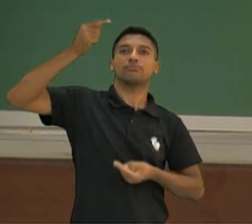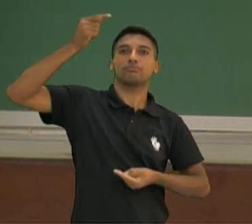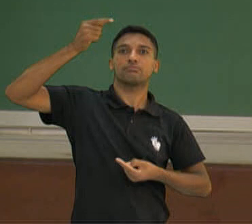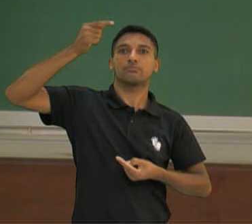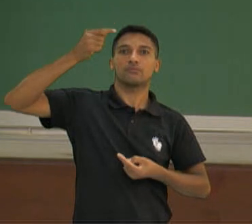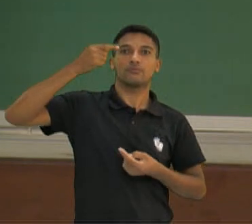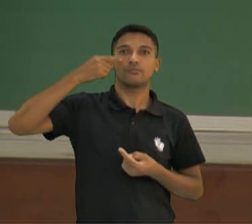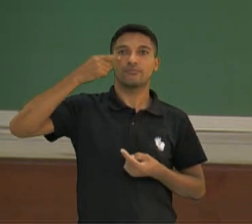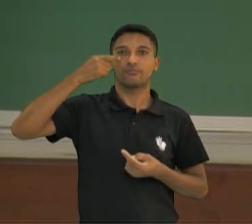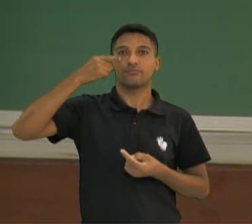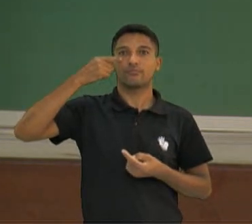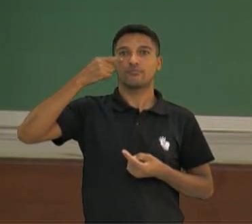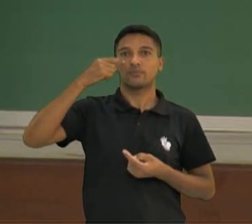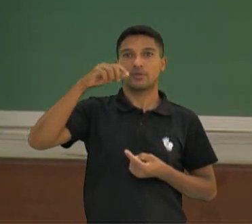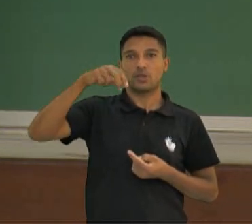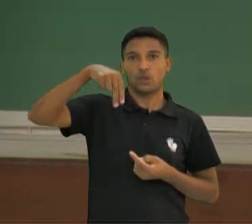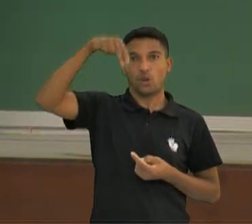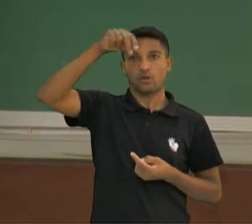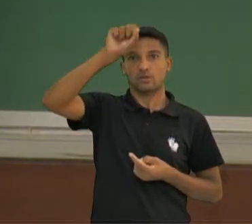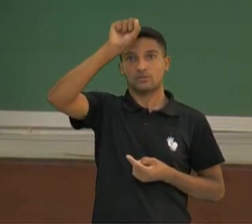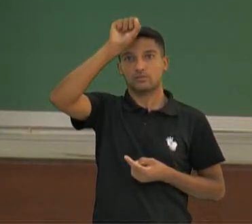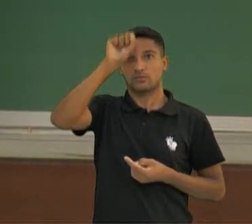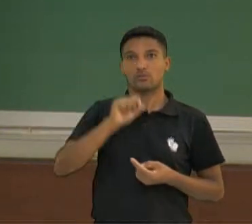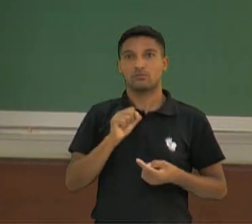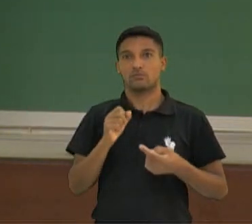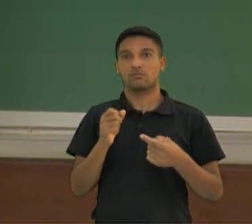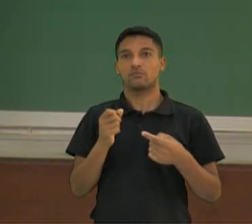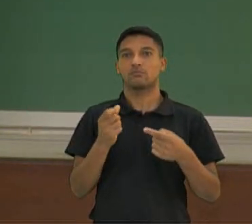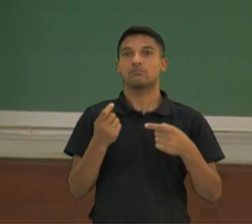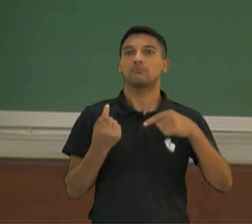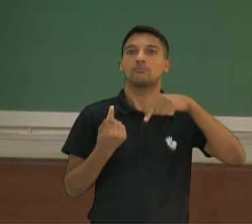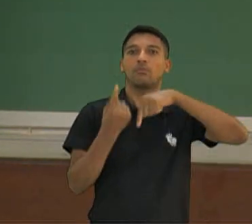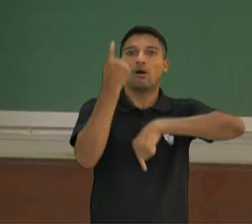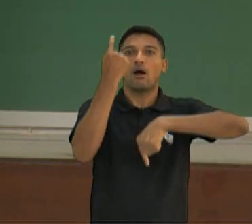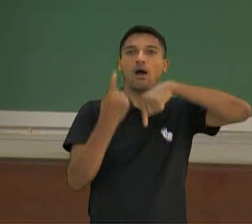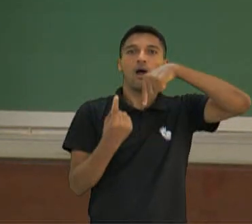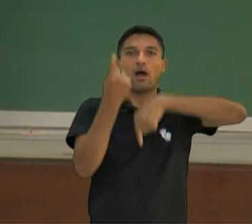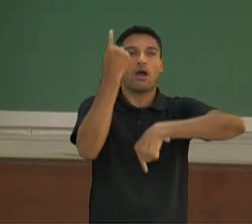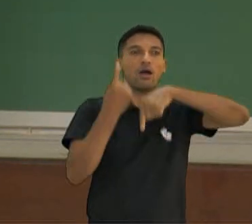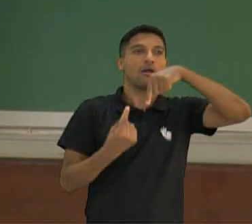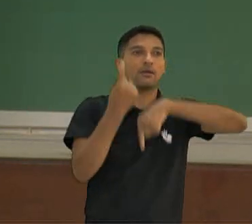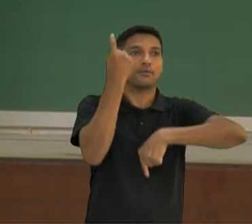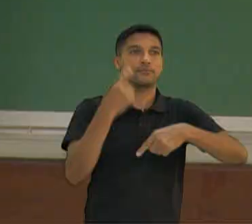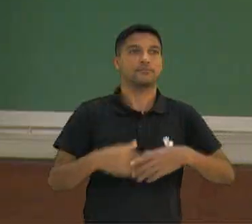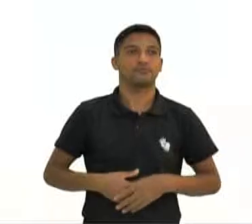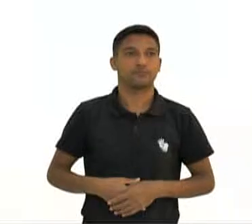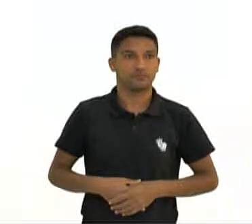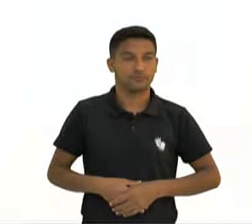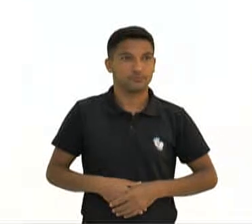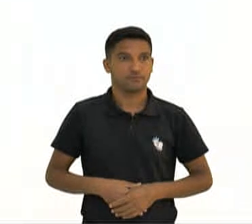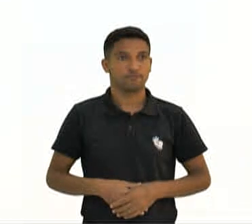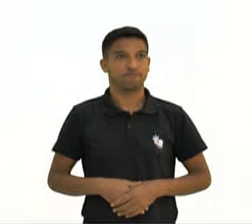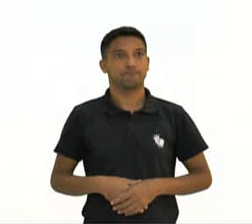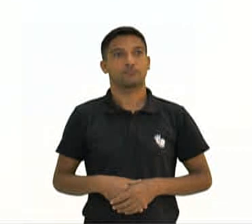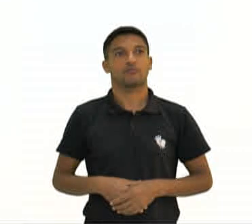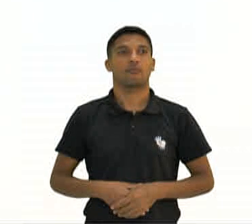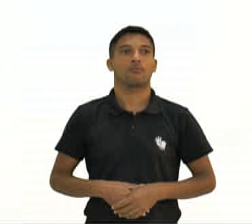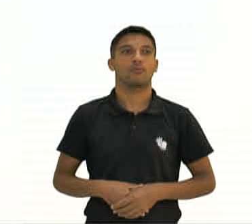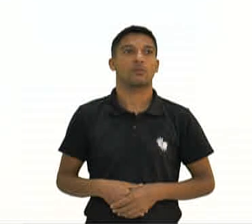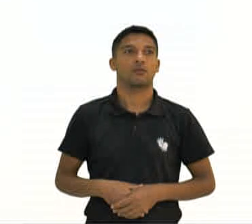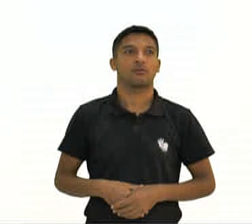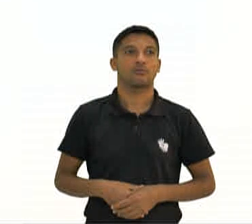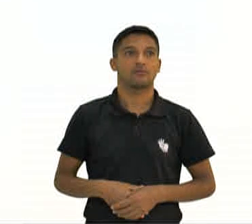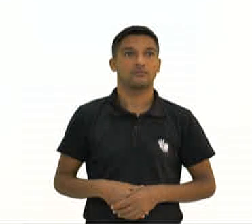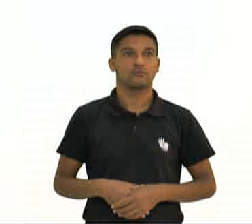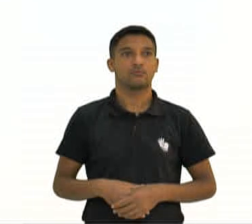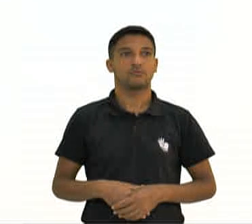Esse trânsito, né, esse deslocamento dos indianos por essas rodovias, eram responsáveis por 30% do transporte. Lá